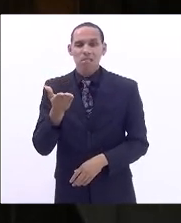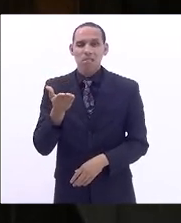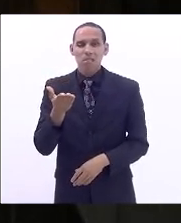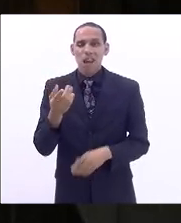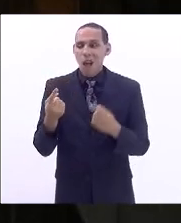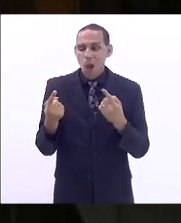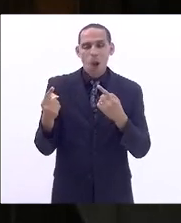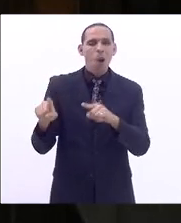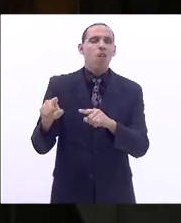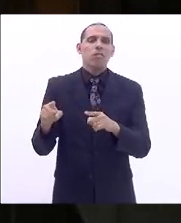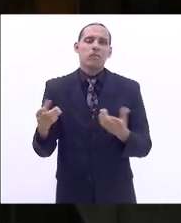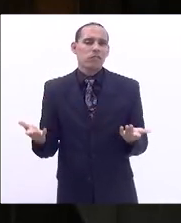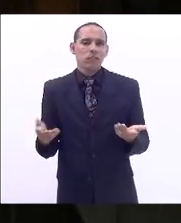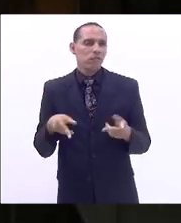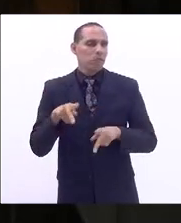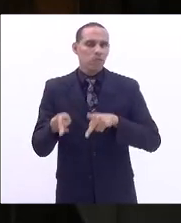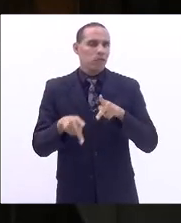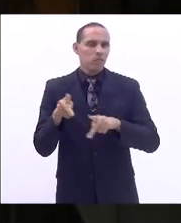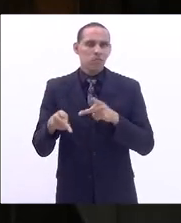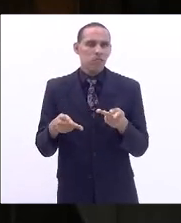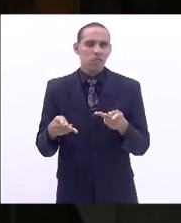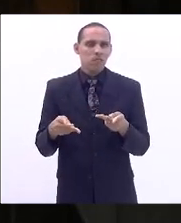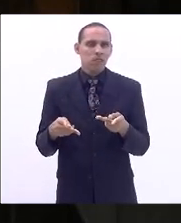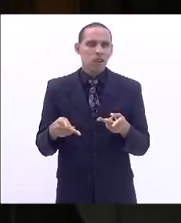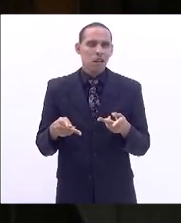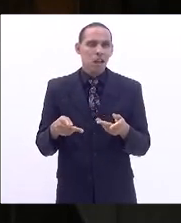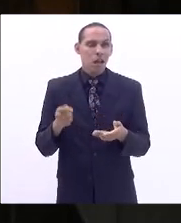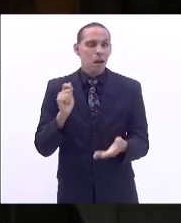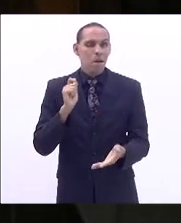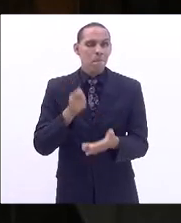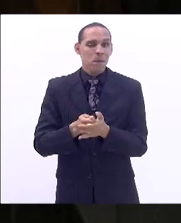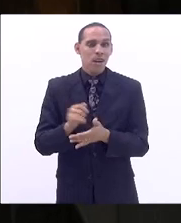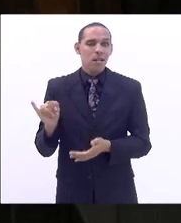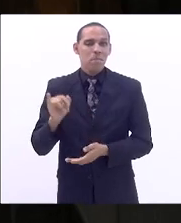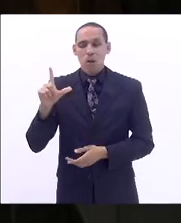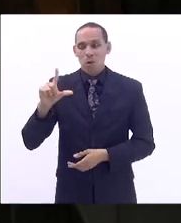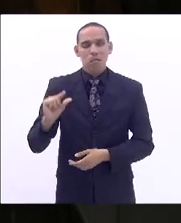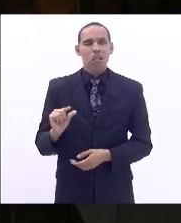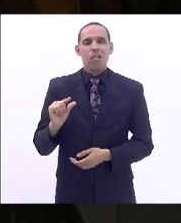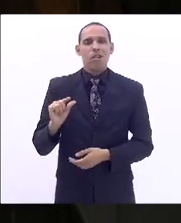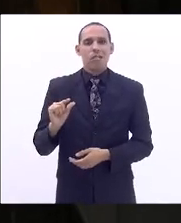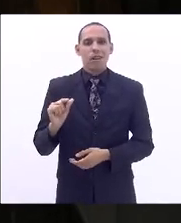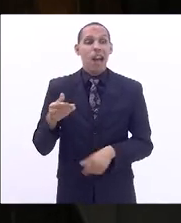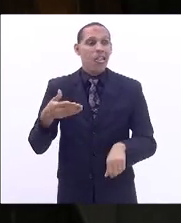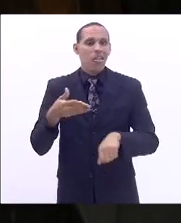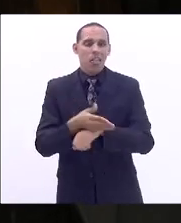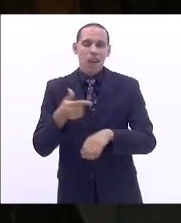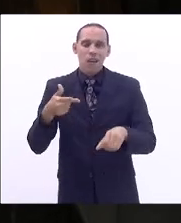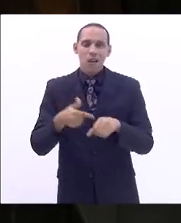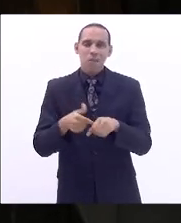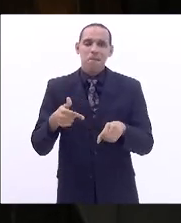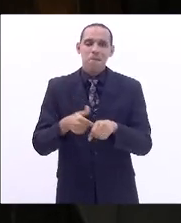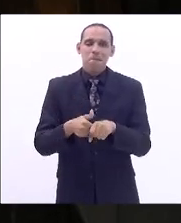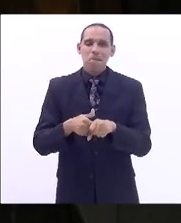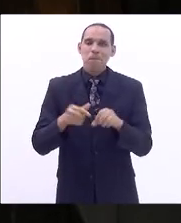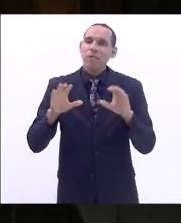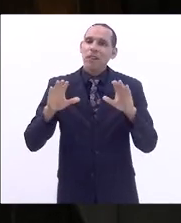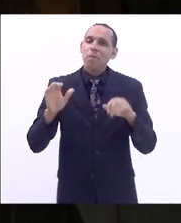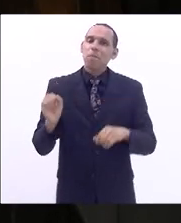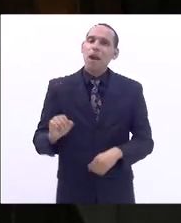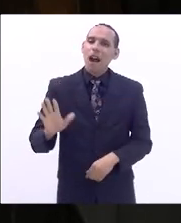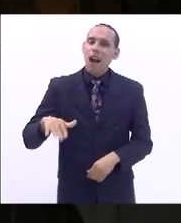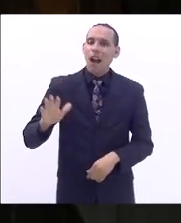estão sendo contra a população pagar menos impostos a população ter acesso aos combustíveis de forma mais